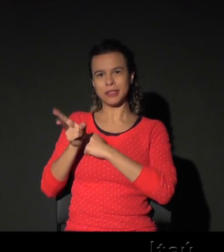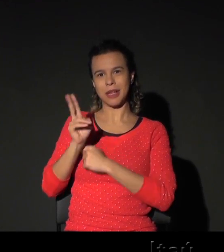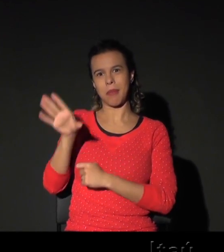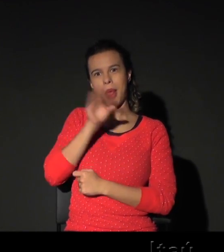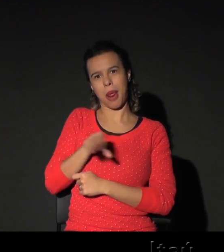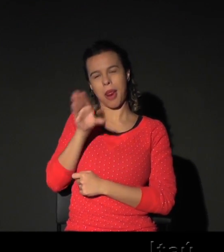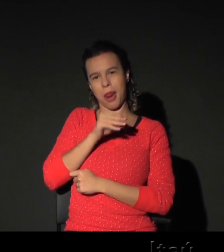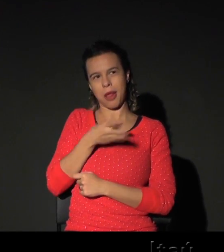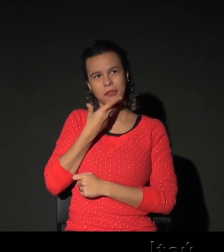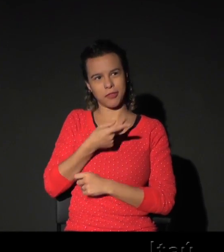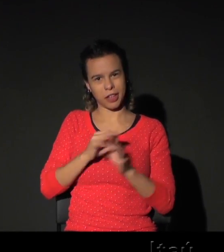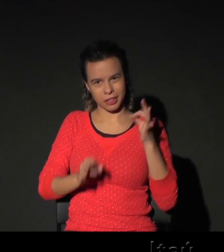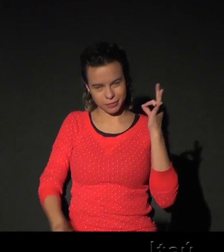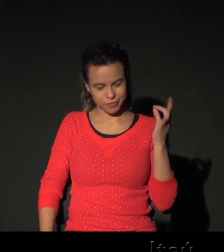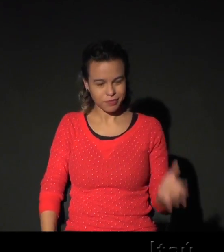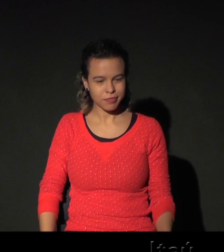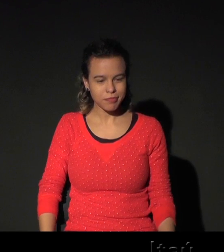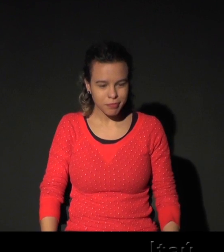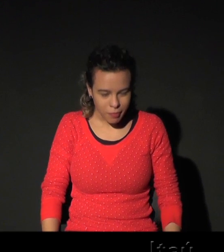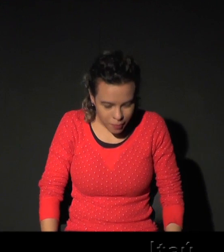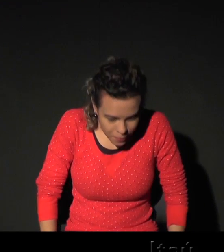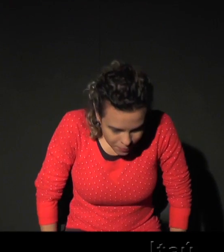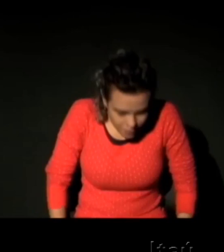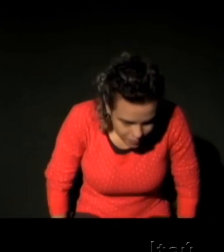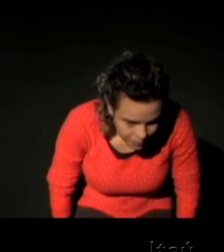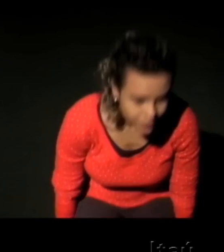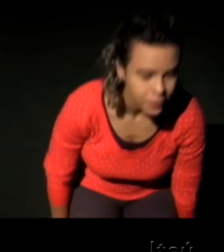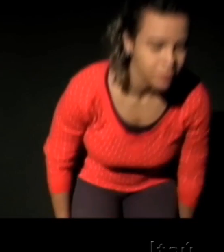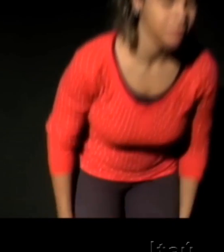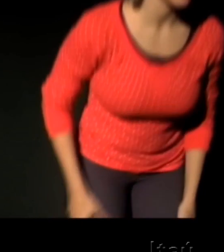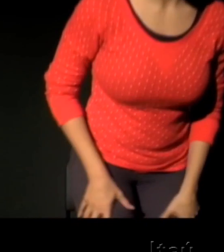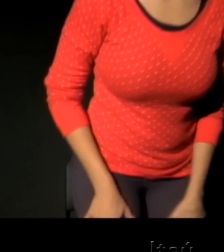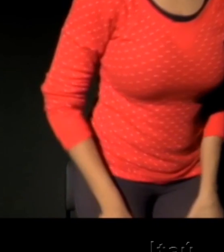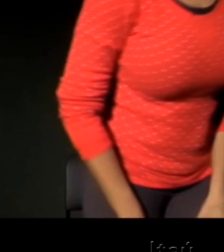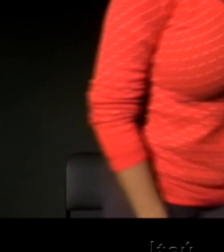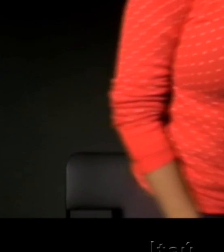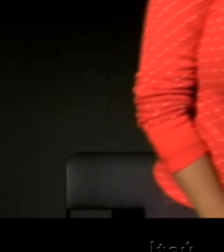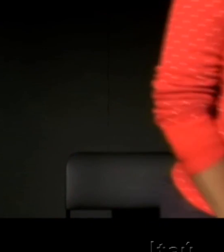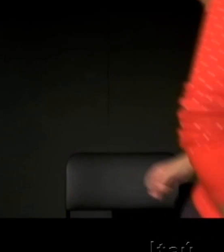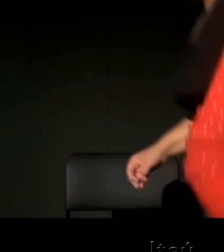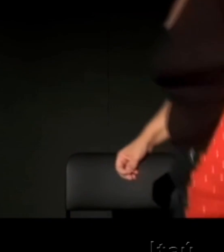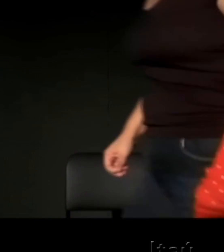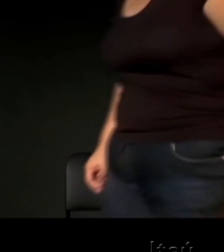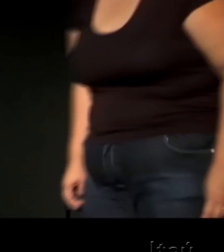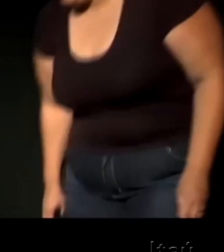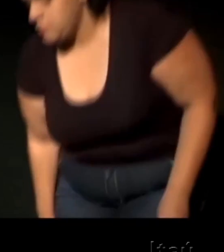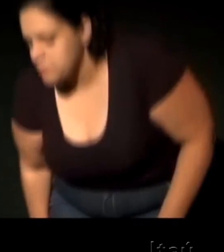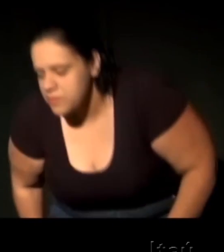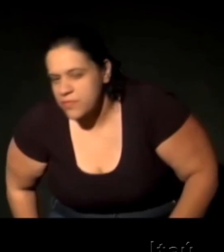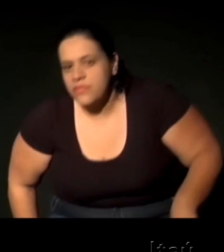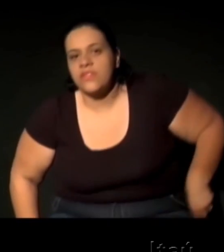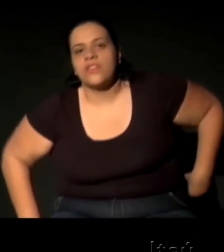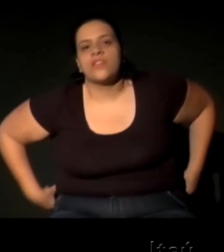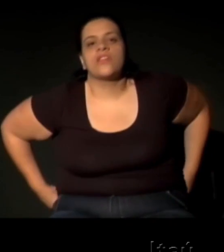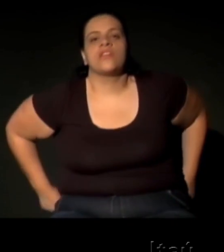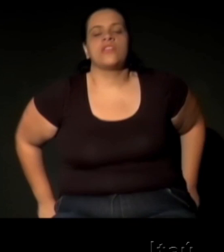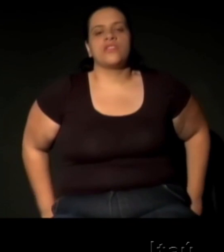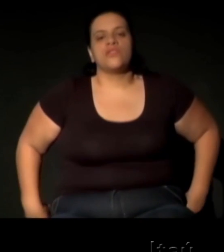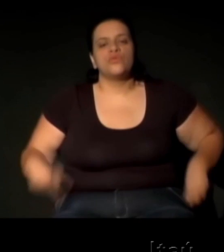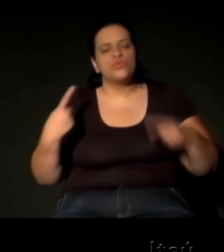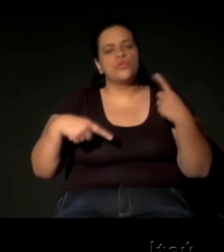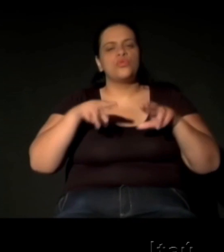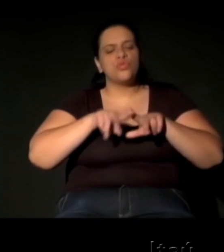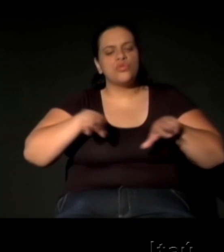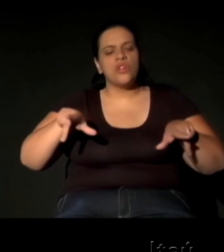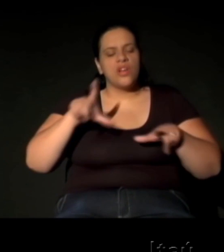muito né então a discussão das linguagens a meu ver é decisiva porque é uma nova linguagem política uma espécie de culturalização